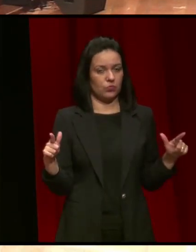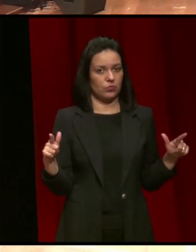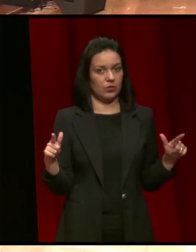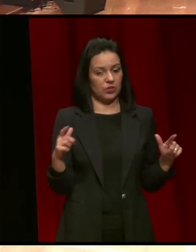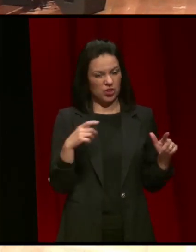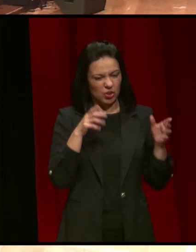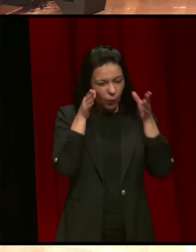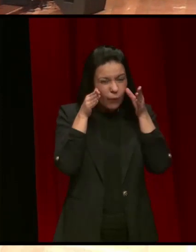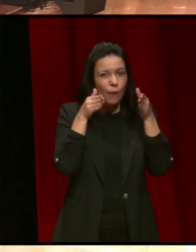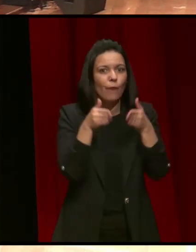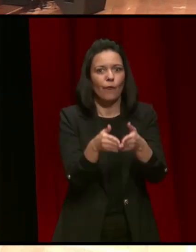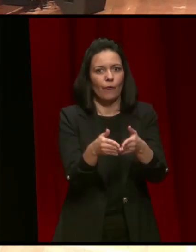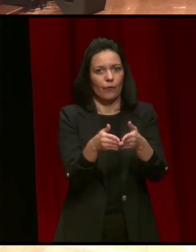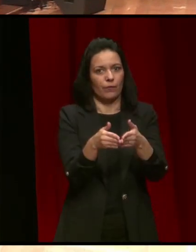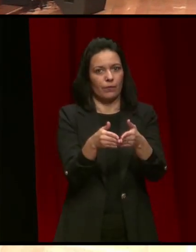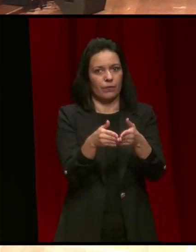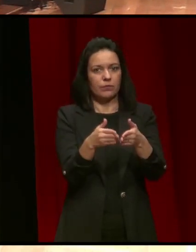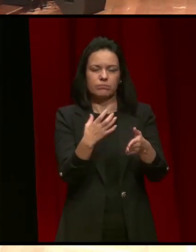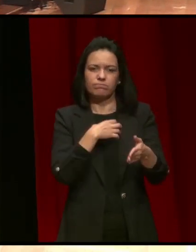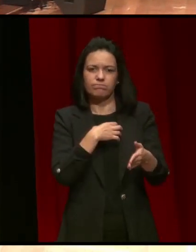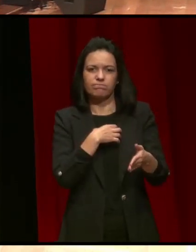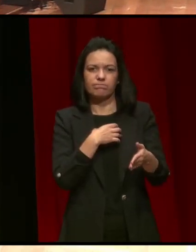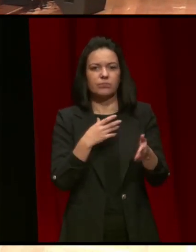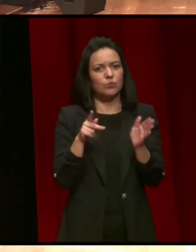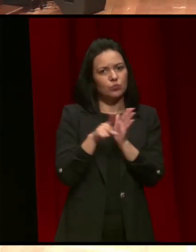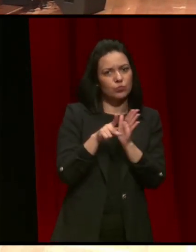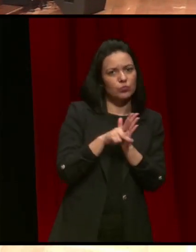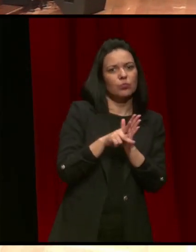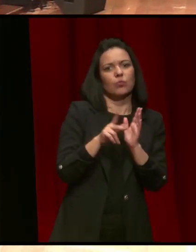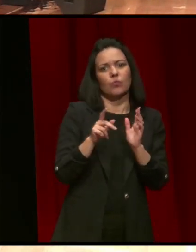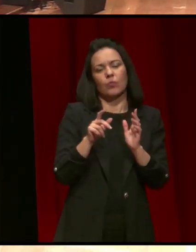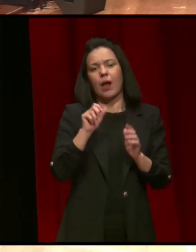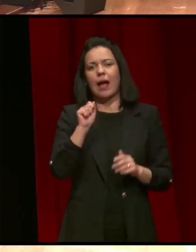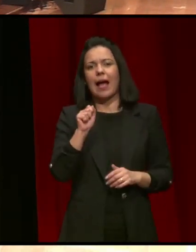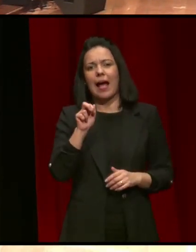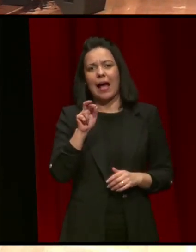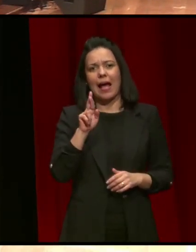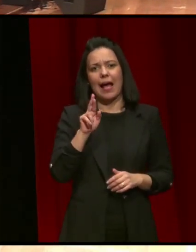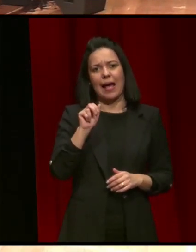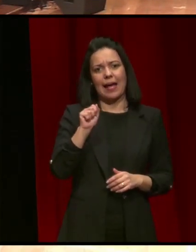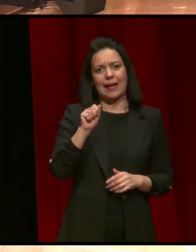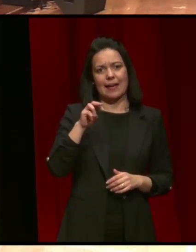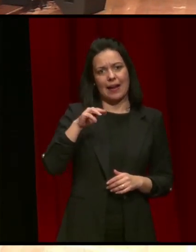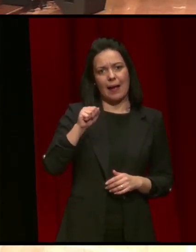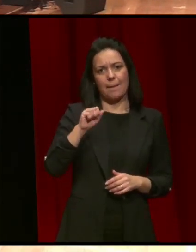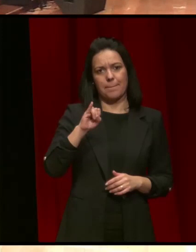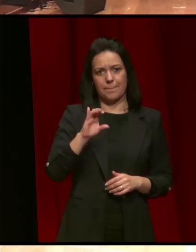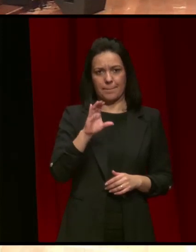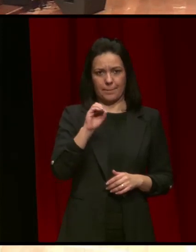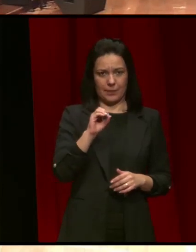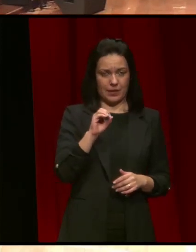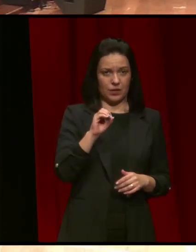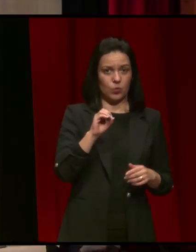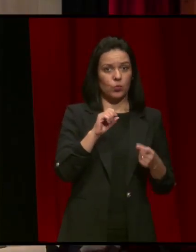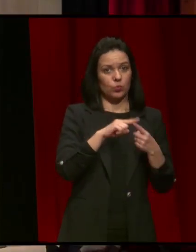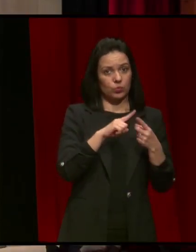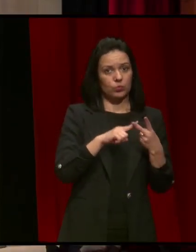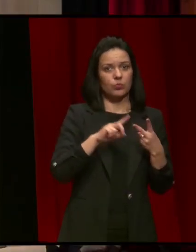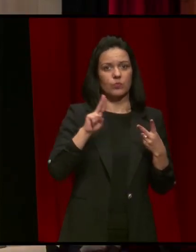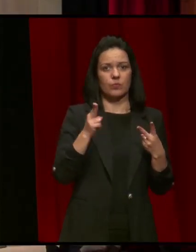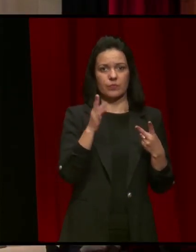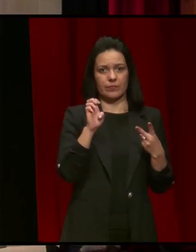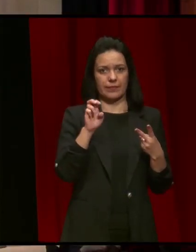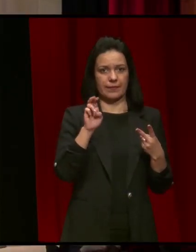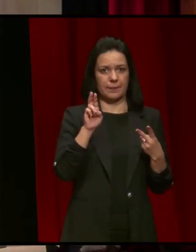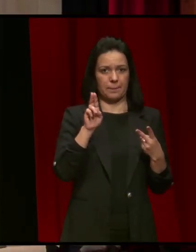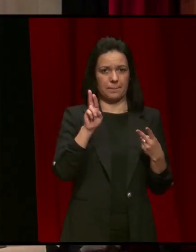isso. E se dedica ao hebraico, ao aramaico no Antigo Testamento, ou ao grego do Novo Testamento,